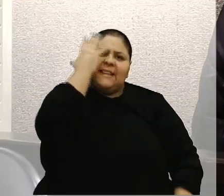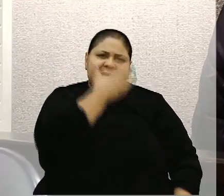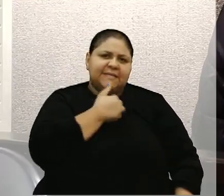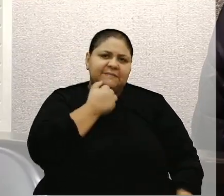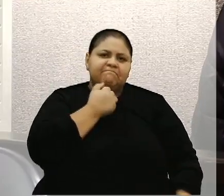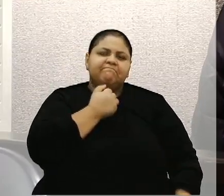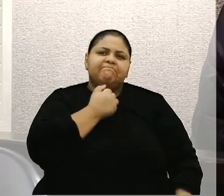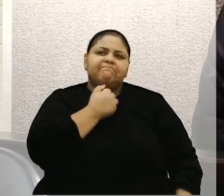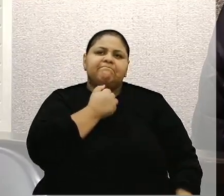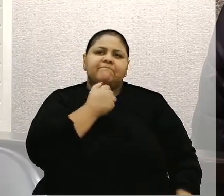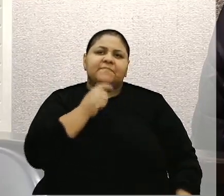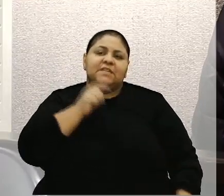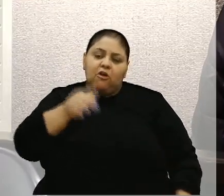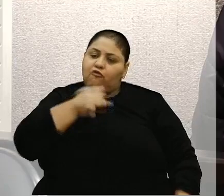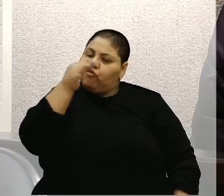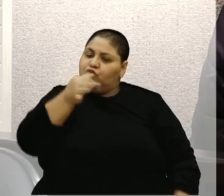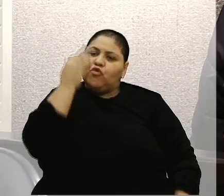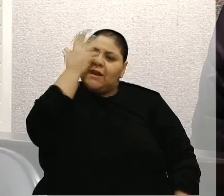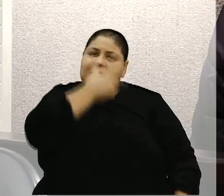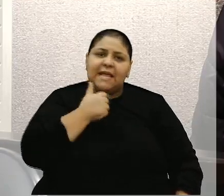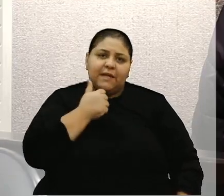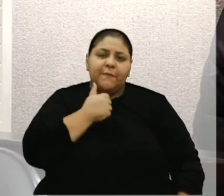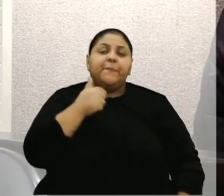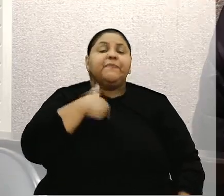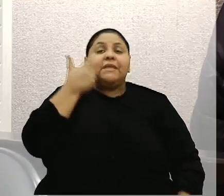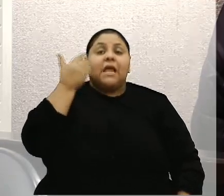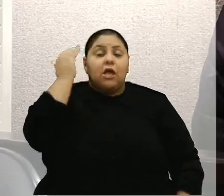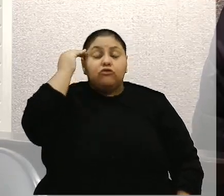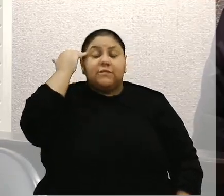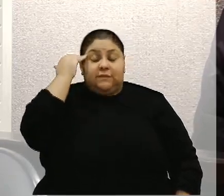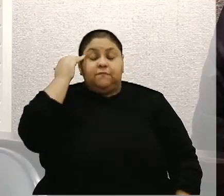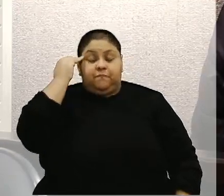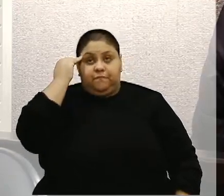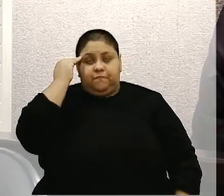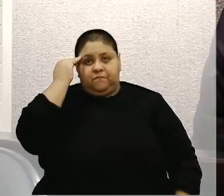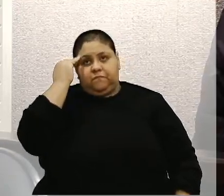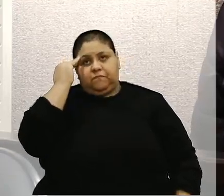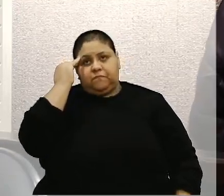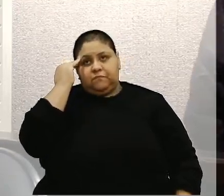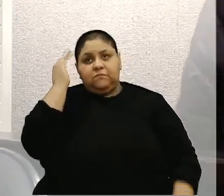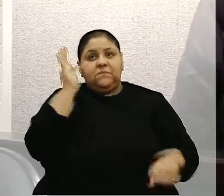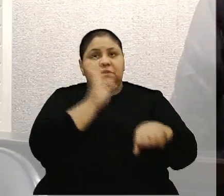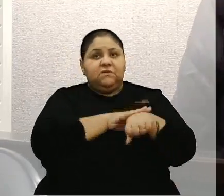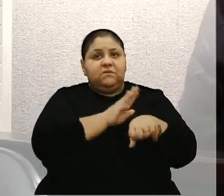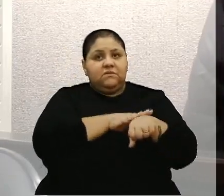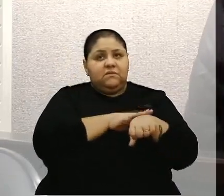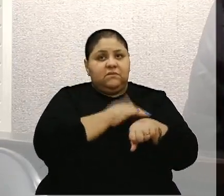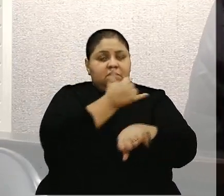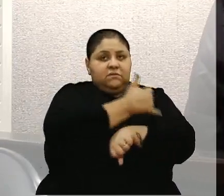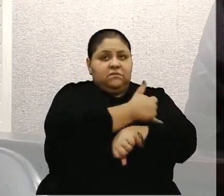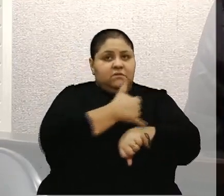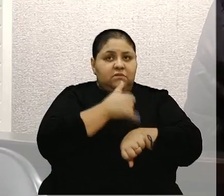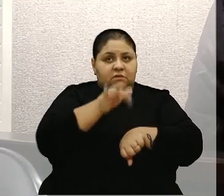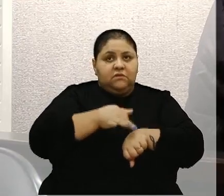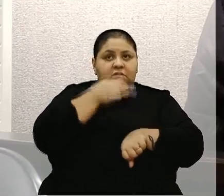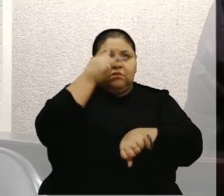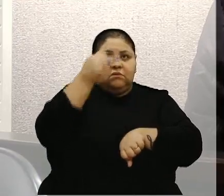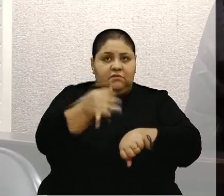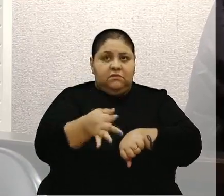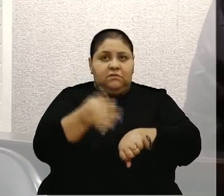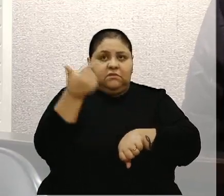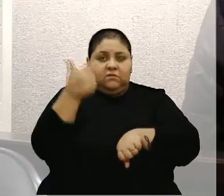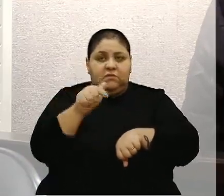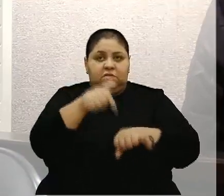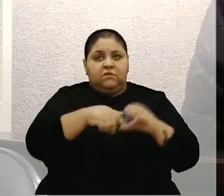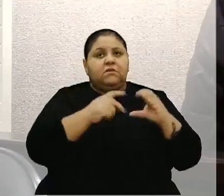e tem um grande futuro pela frente. Eu sei que o momento agora é passageiro, no futuro o senhor vai estar de novo na Câmara de